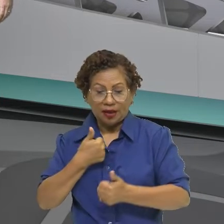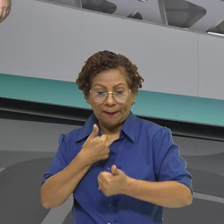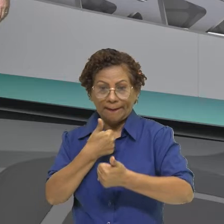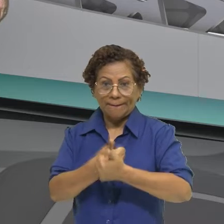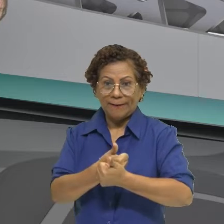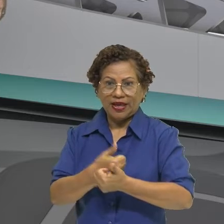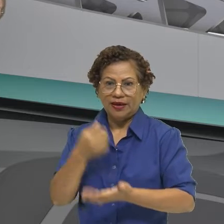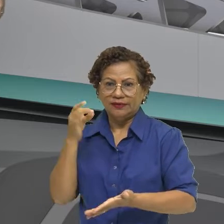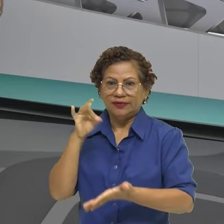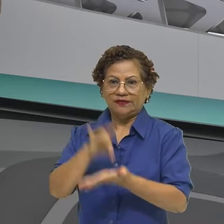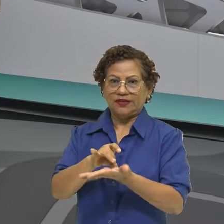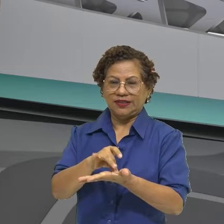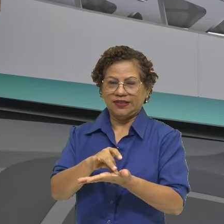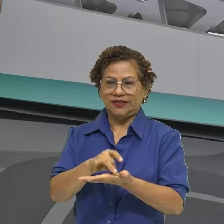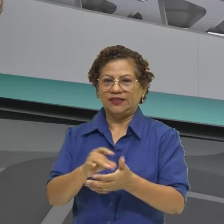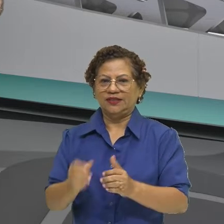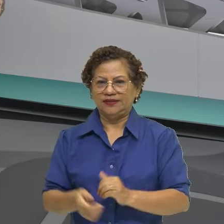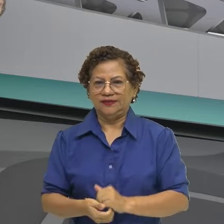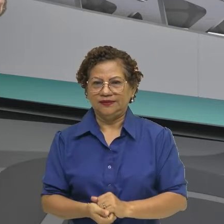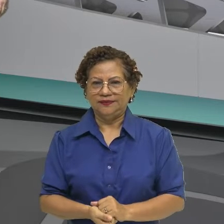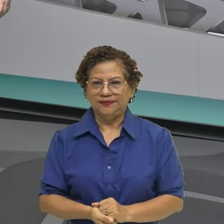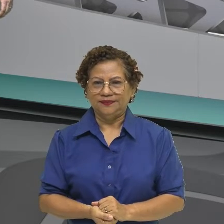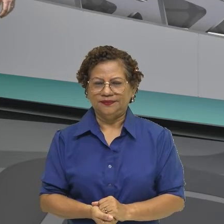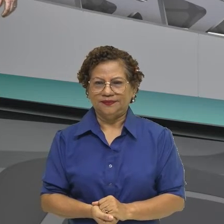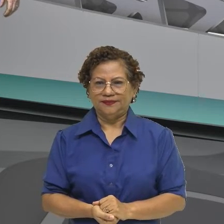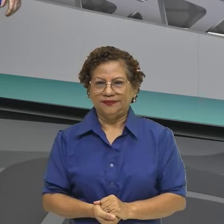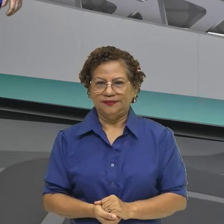temos o outro período, que vamos ver agora,